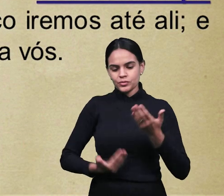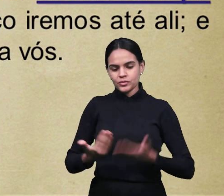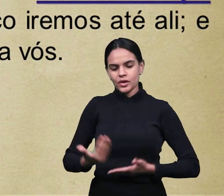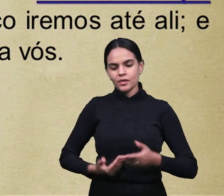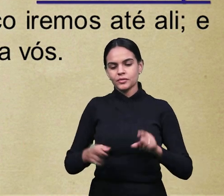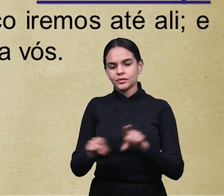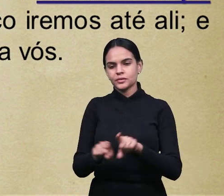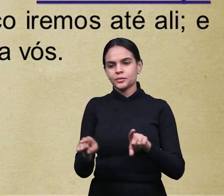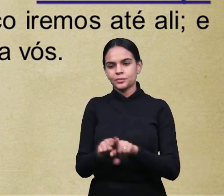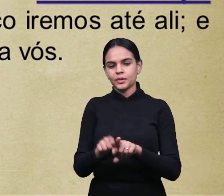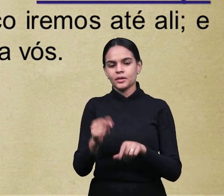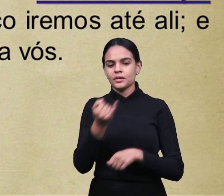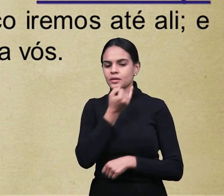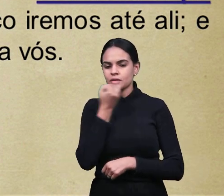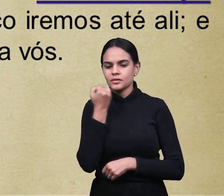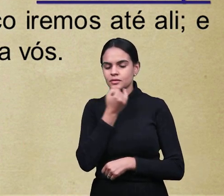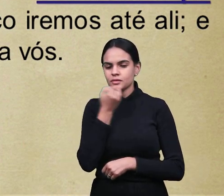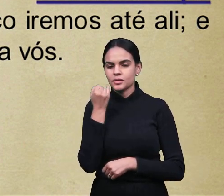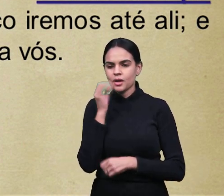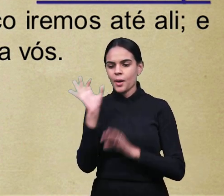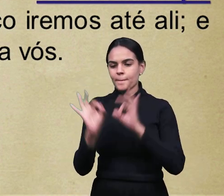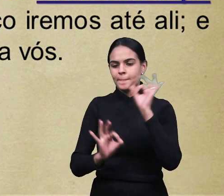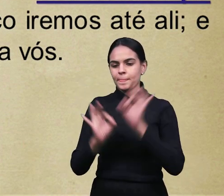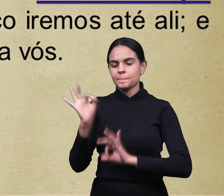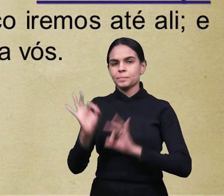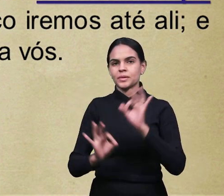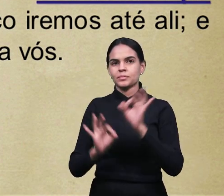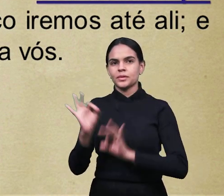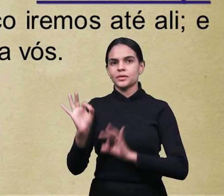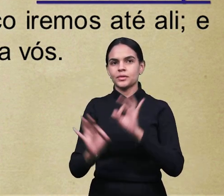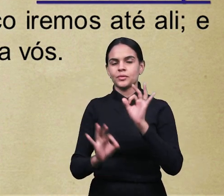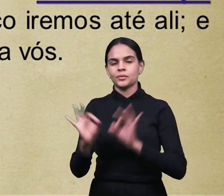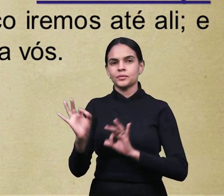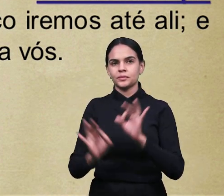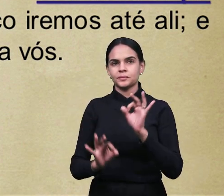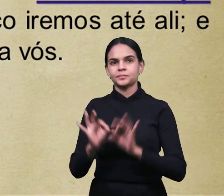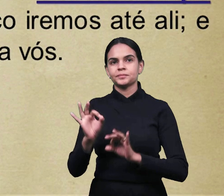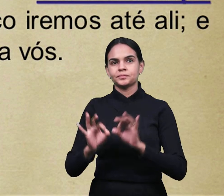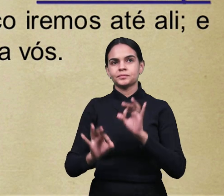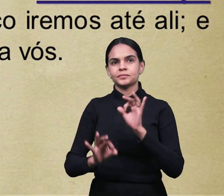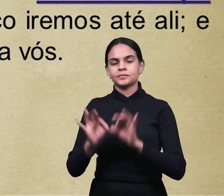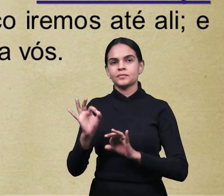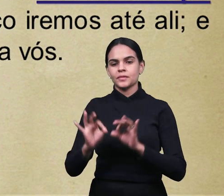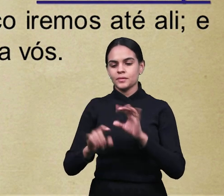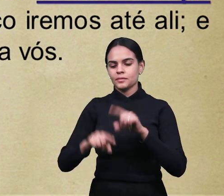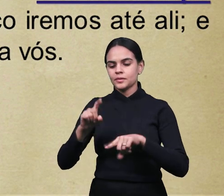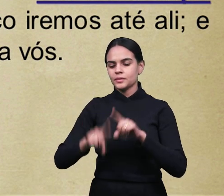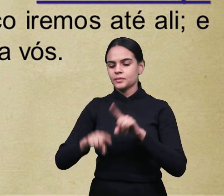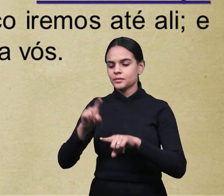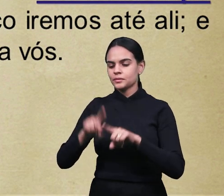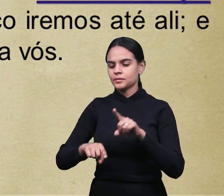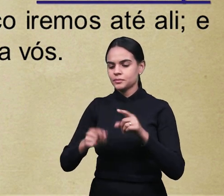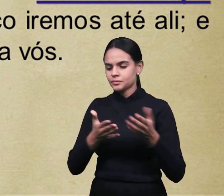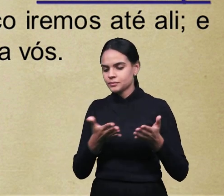e cortou lenha para o holocausto. E levantou-se e foi ao lugar que Deus lhe dissera.